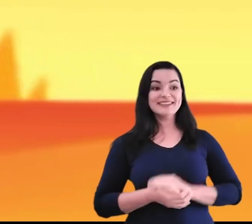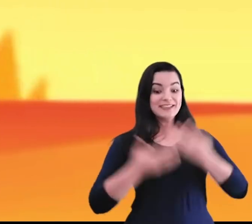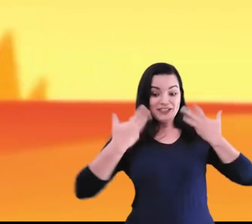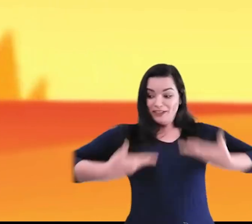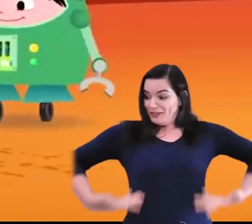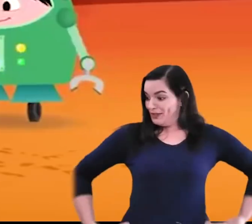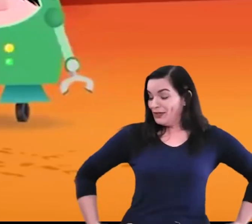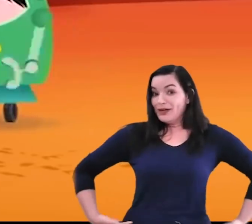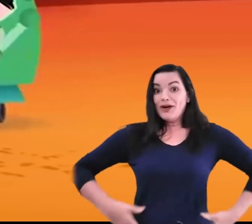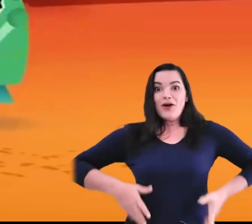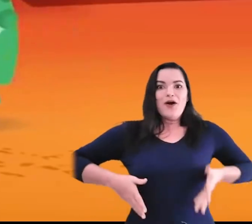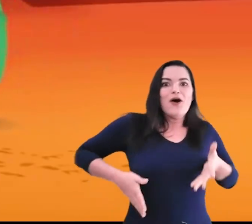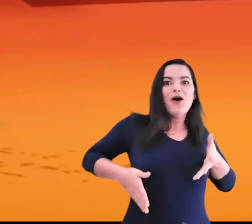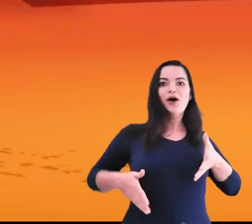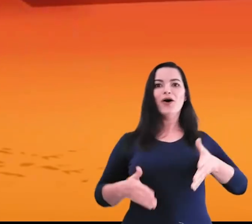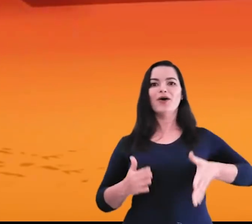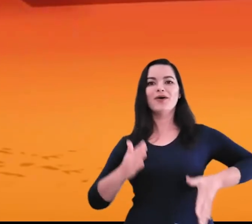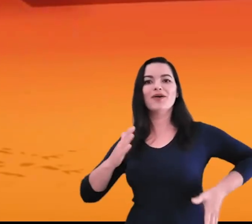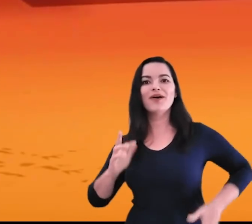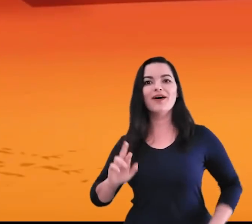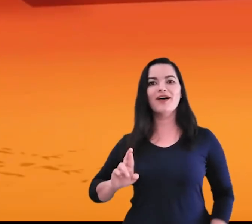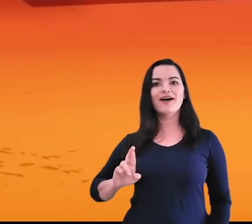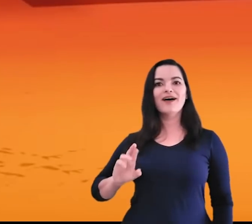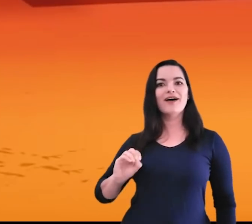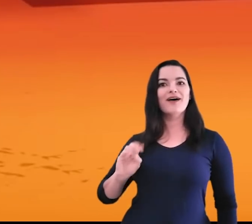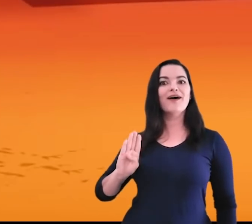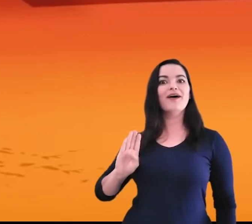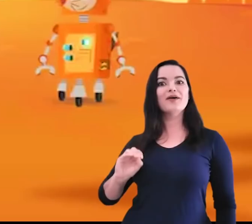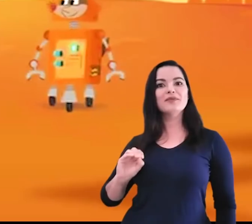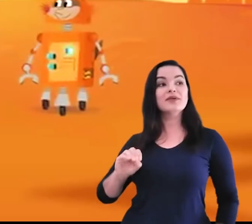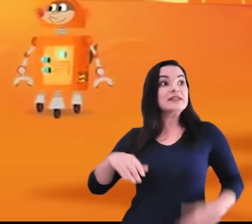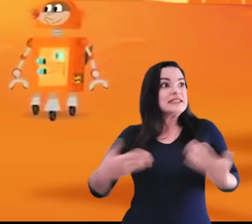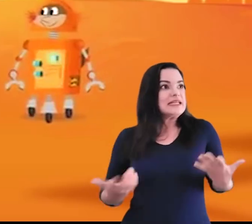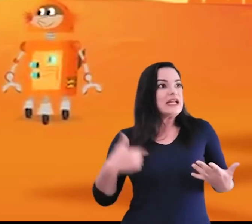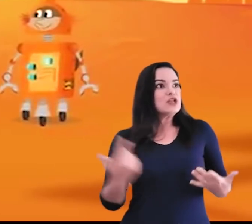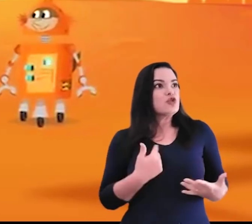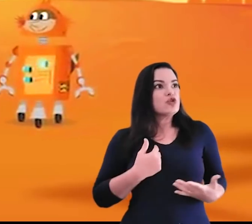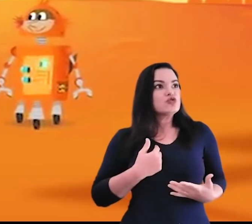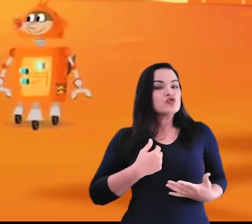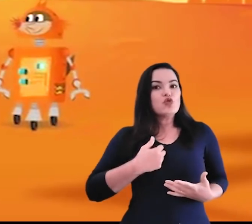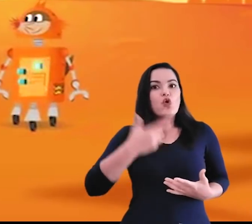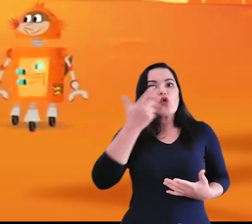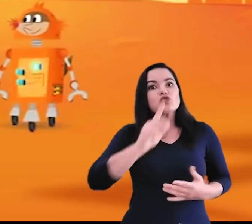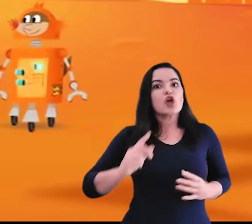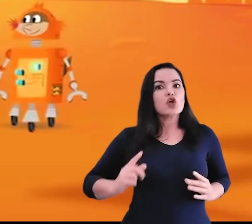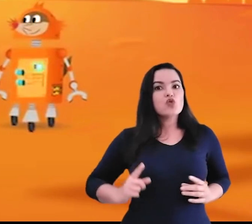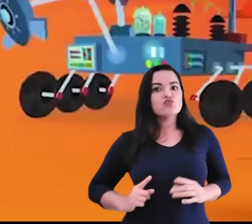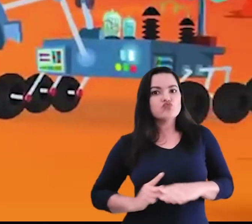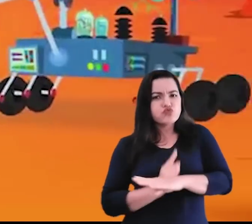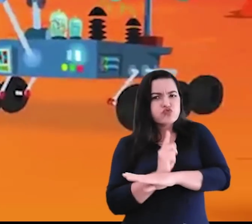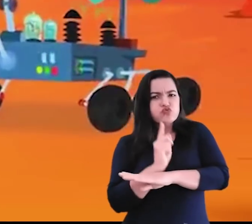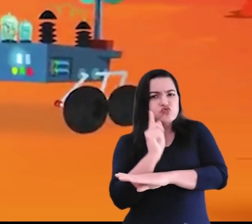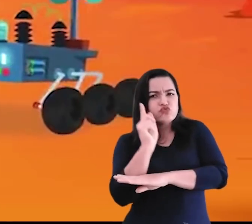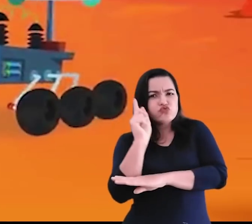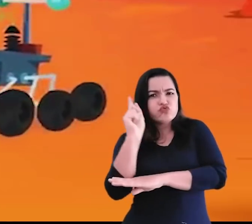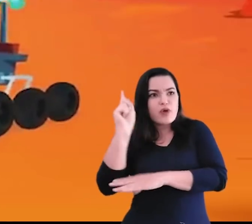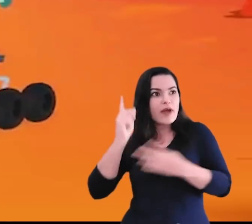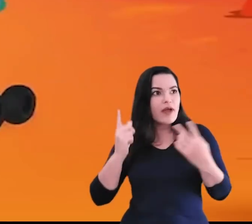Somos robôs! Será que a gente pode voar como um foguete, Luna? É o